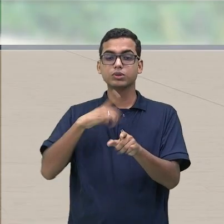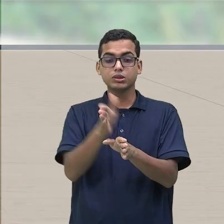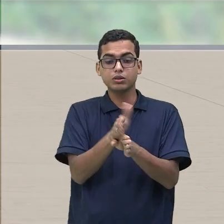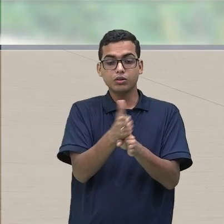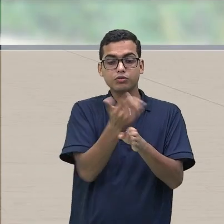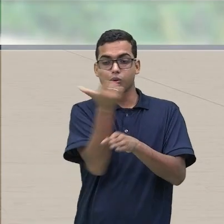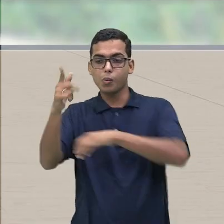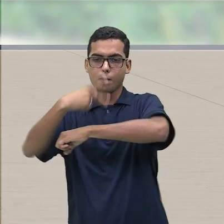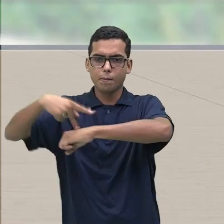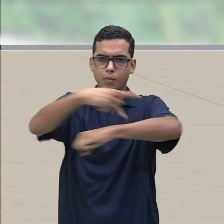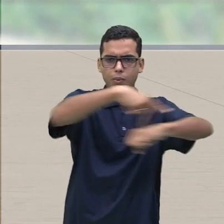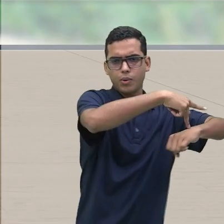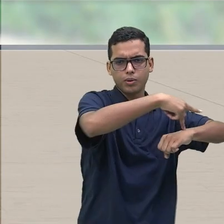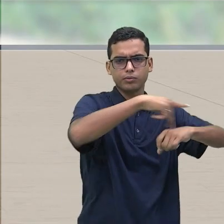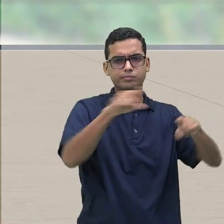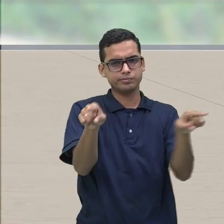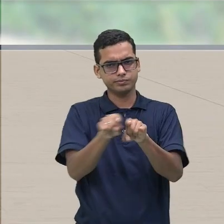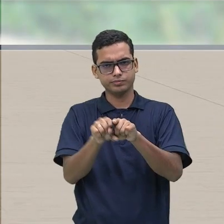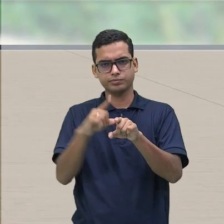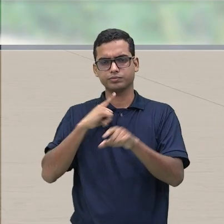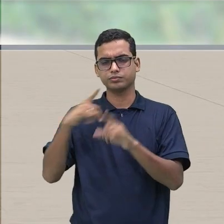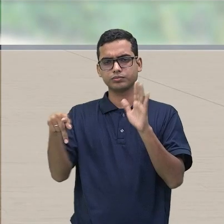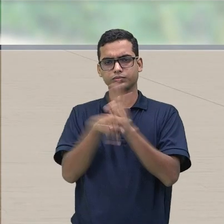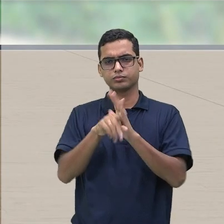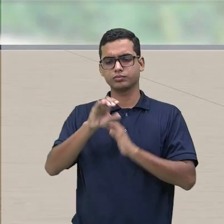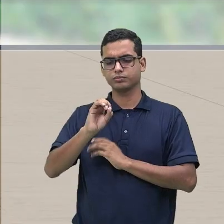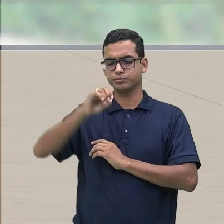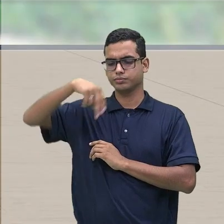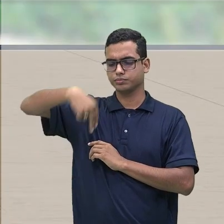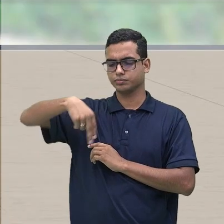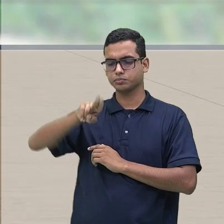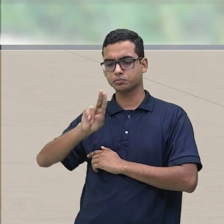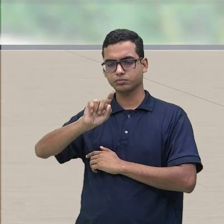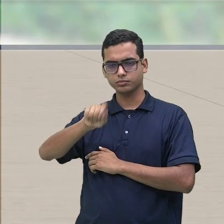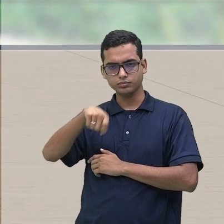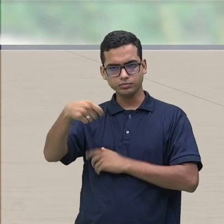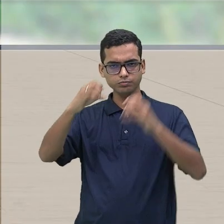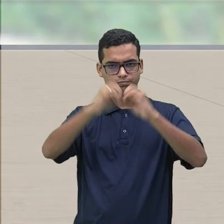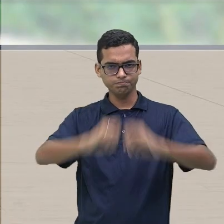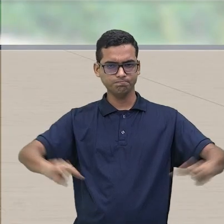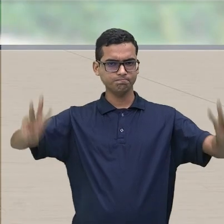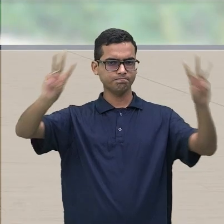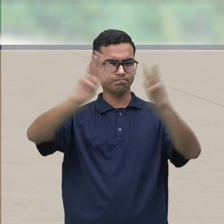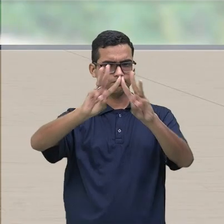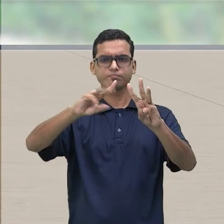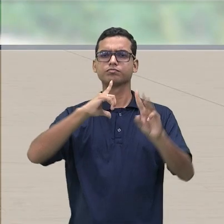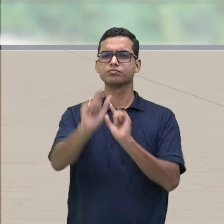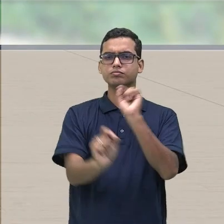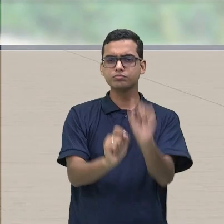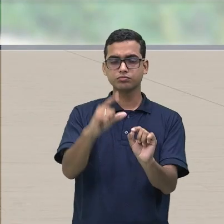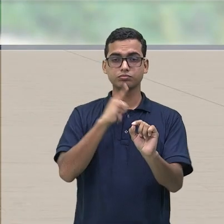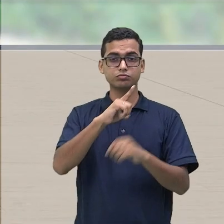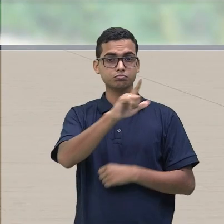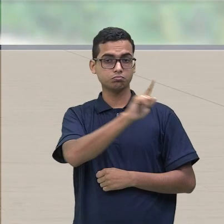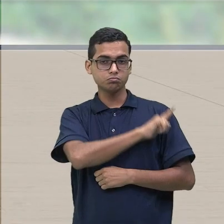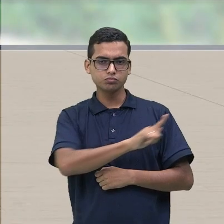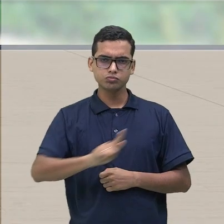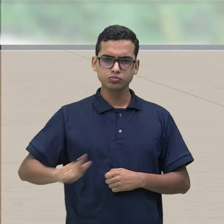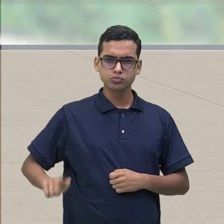países. Então, para a ONU, gente, a Organização das Nações Unidas, a existência de um governo